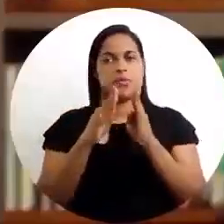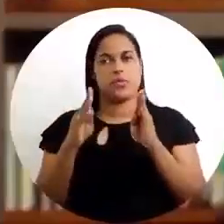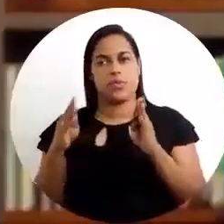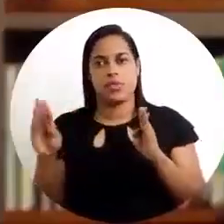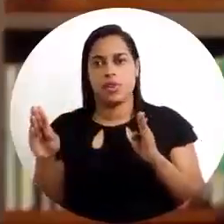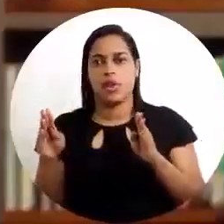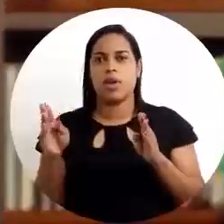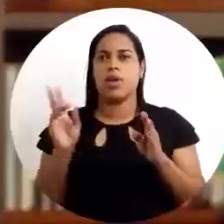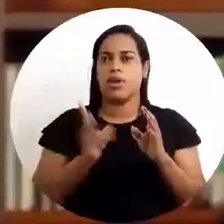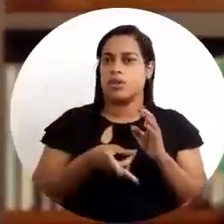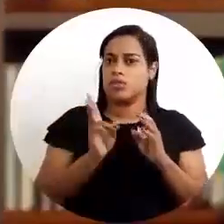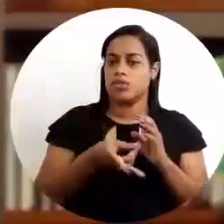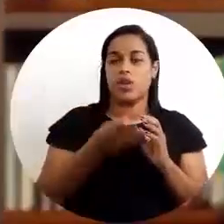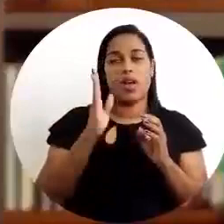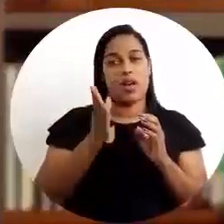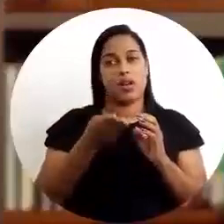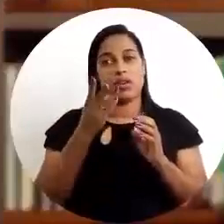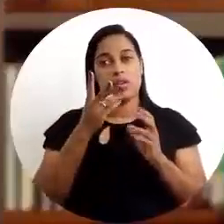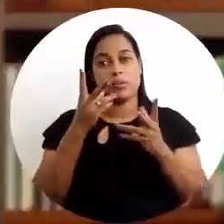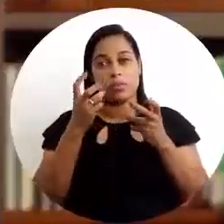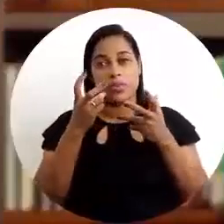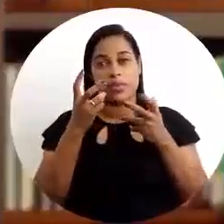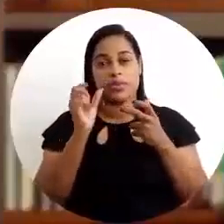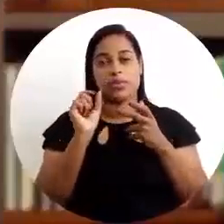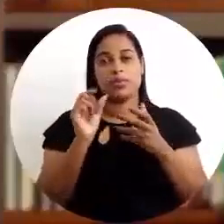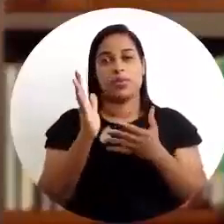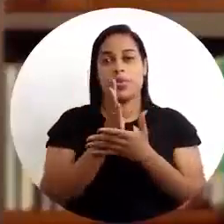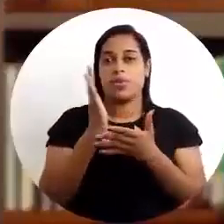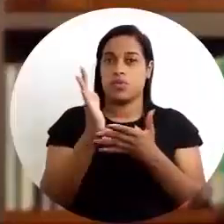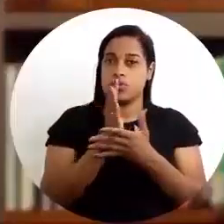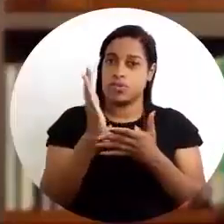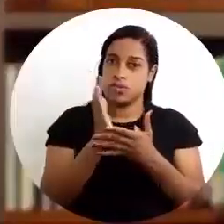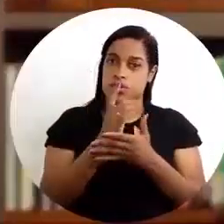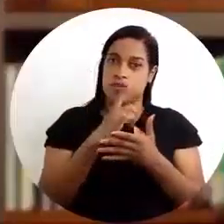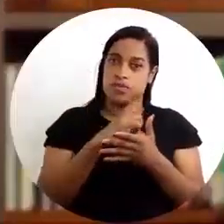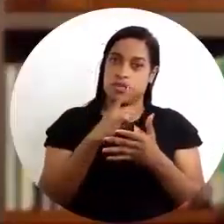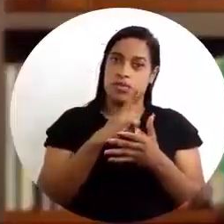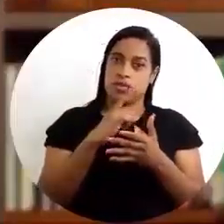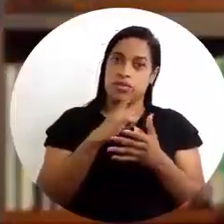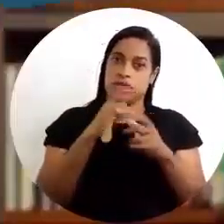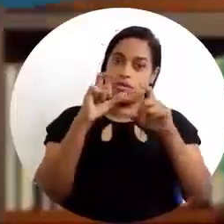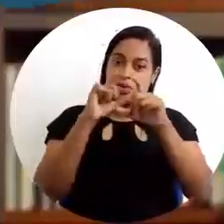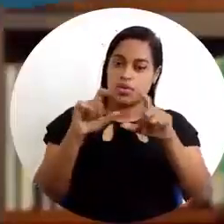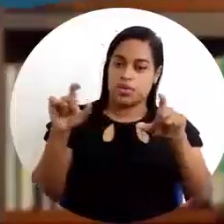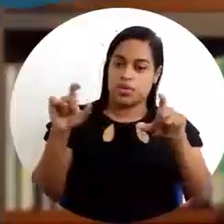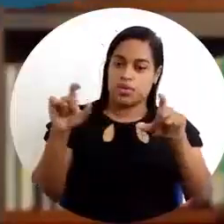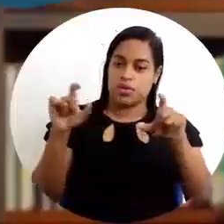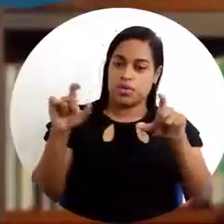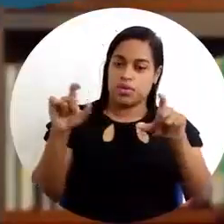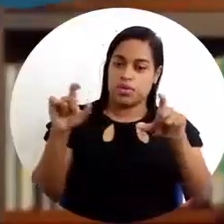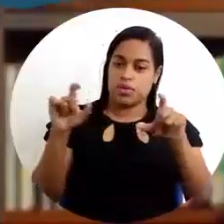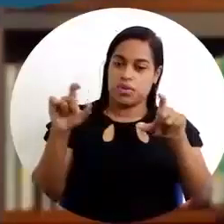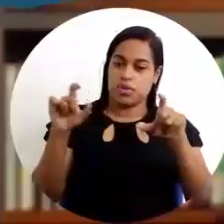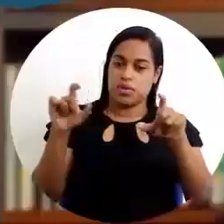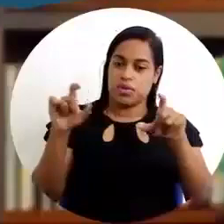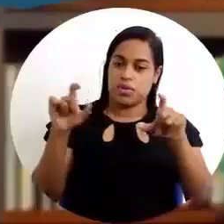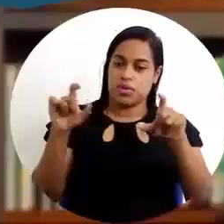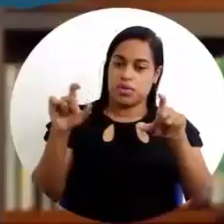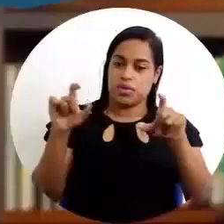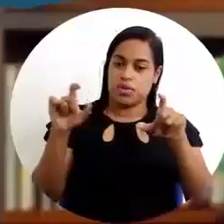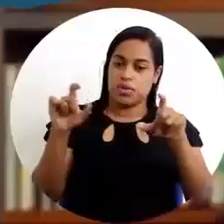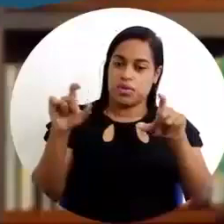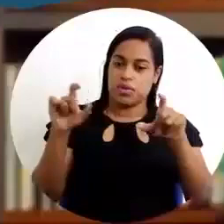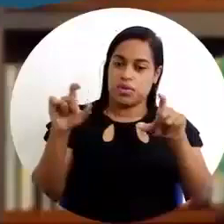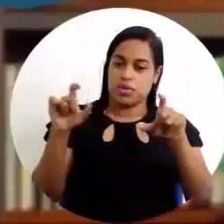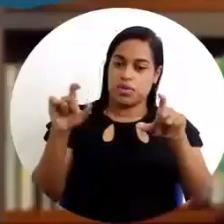ou já frequentaram devem ter percebido que os livros nas estantes têm uma etiqueta na lombada. Imagem de 3 livros